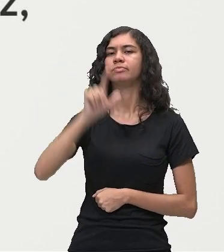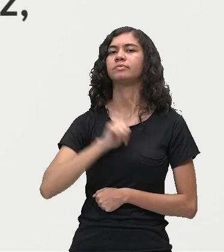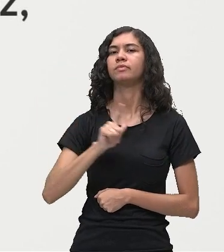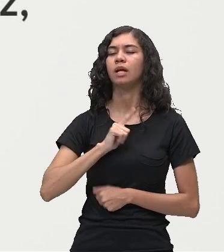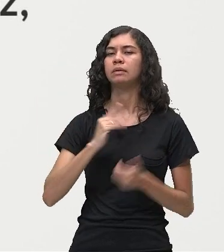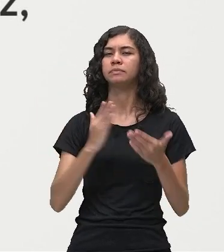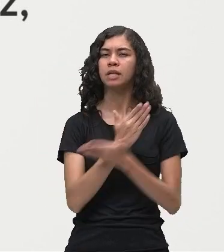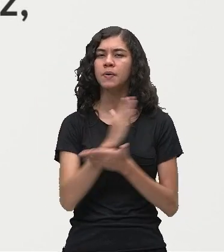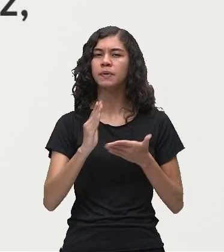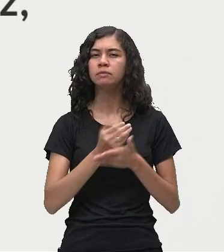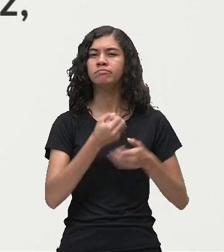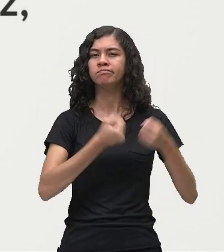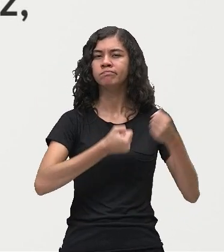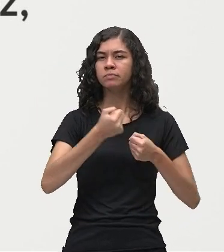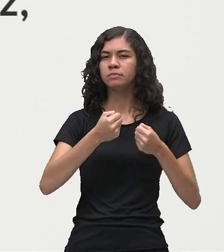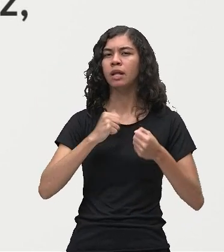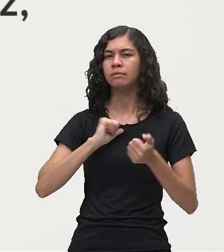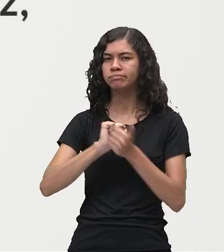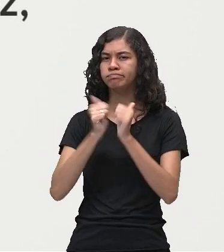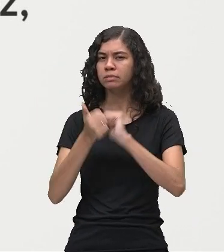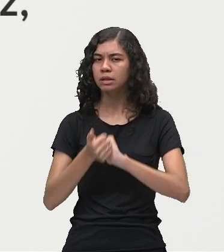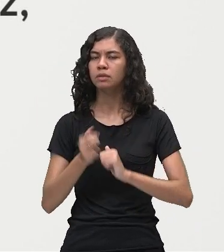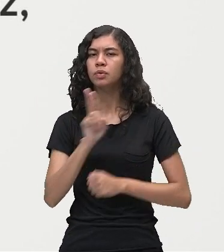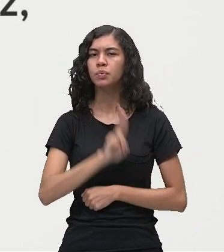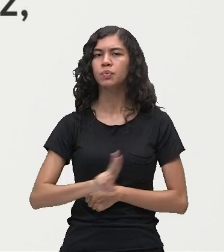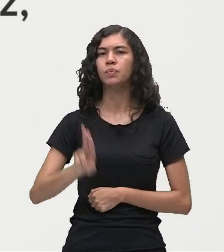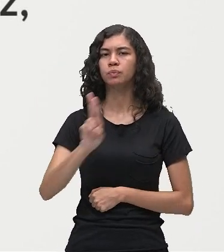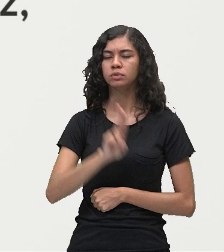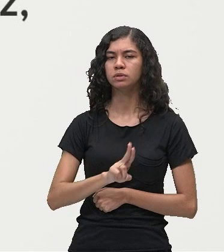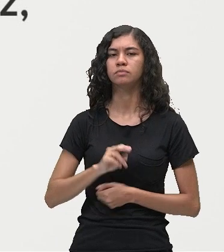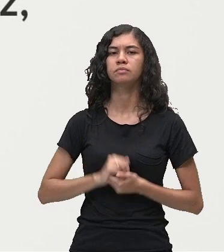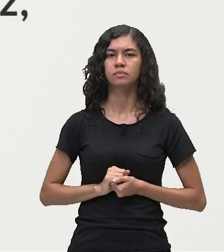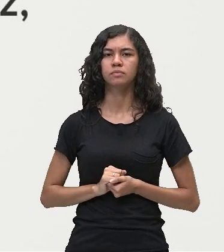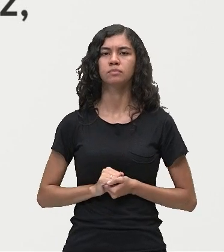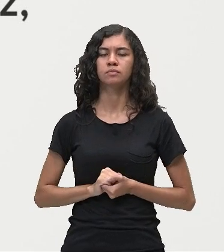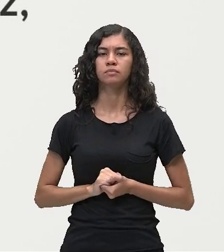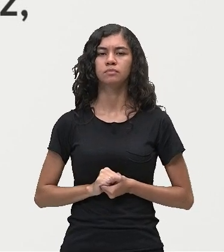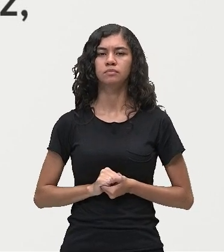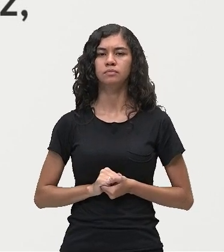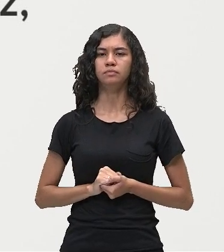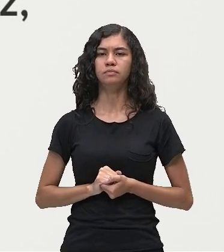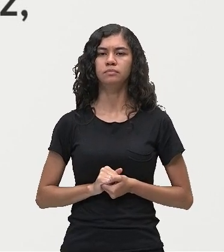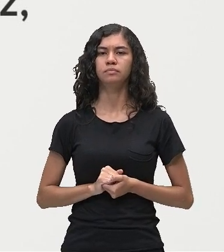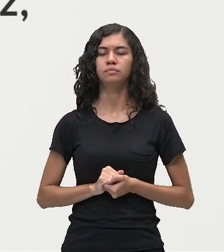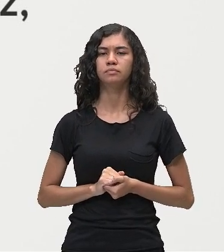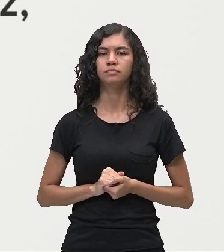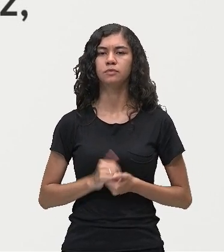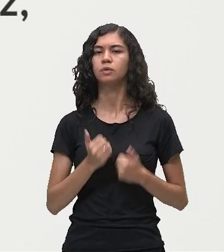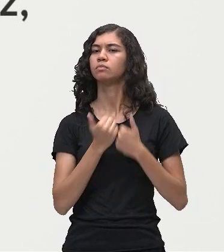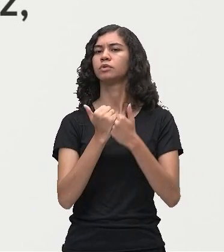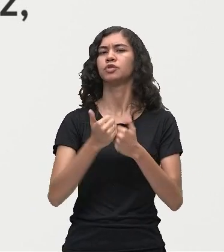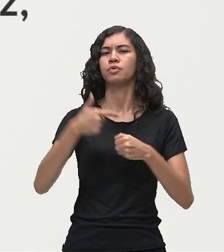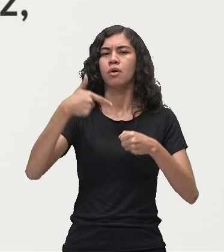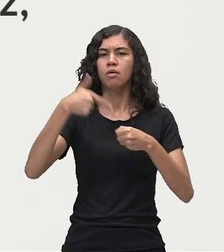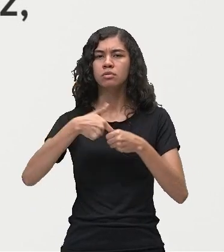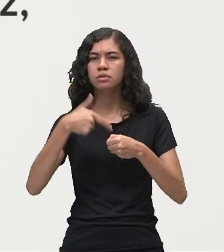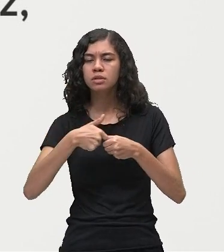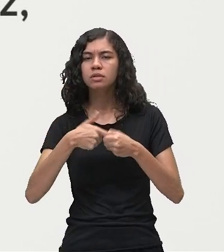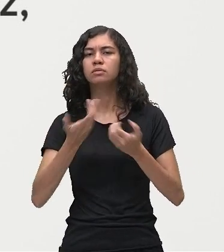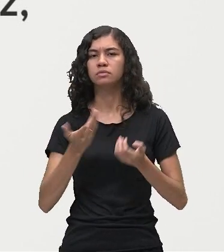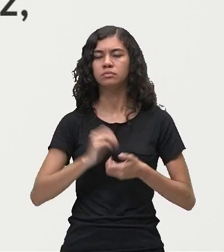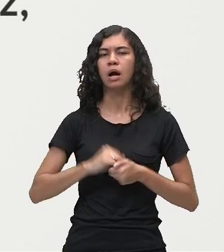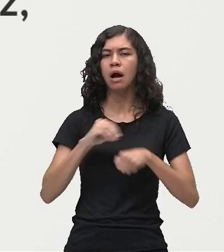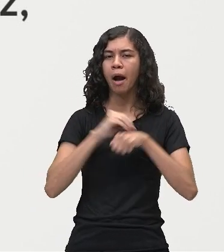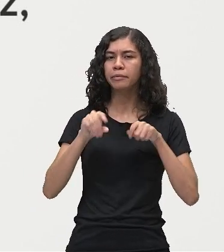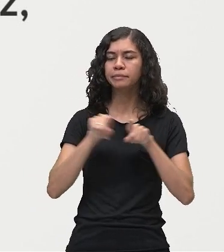alguns automóveis que são adaptados para utilizar em gás natural. Isso substitui o óleo diesel, a gasolina, o álcool. Na indústria,